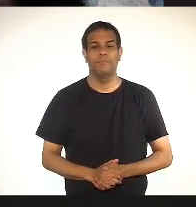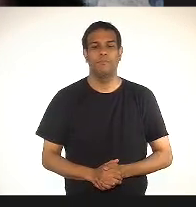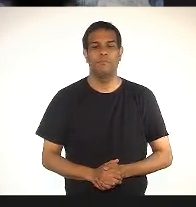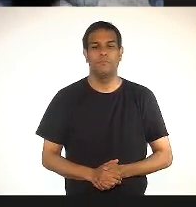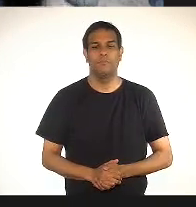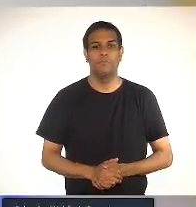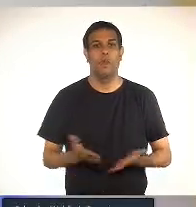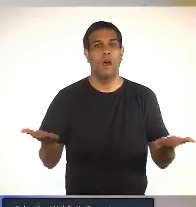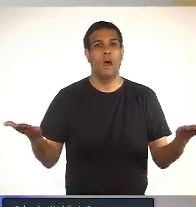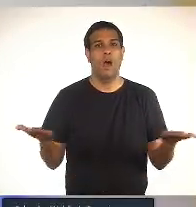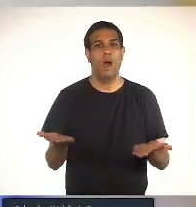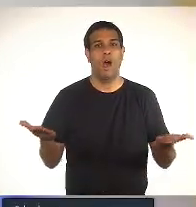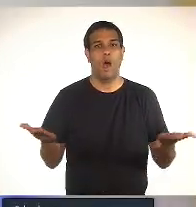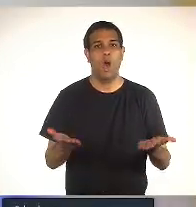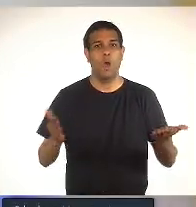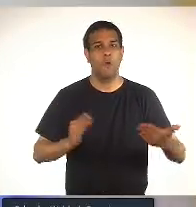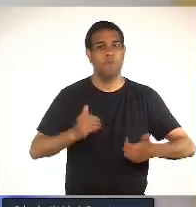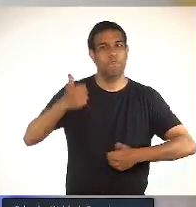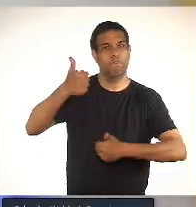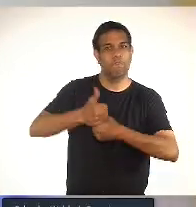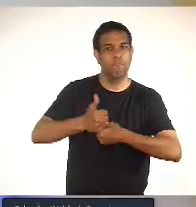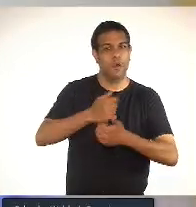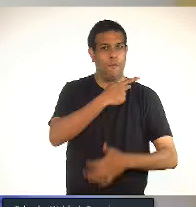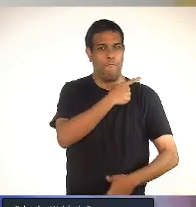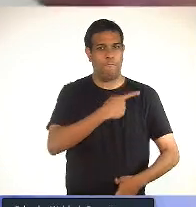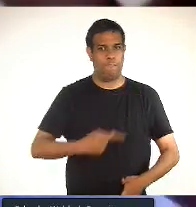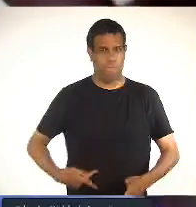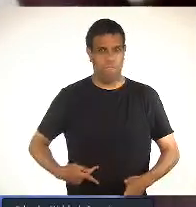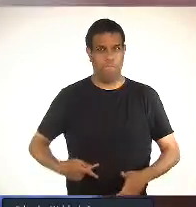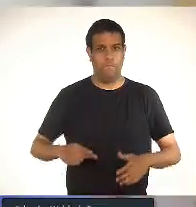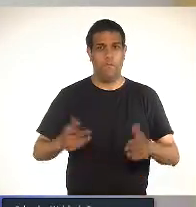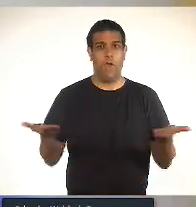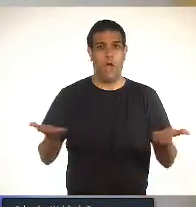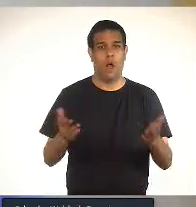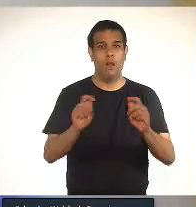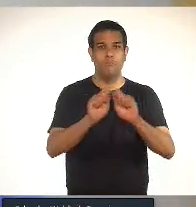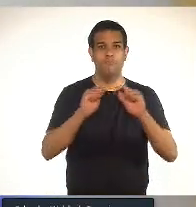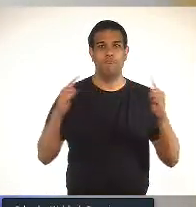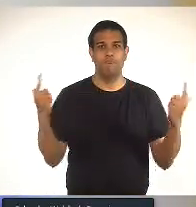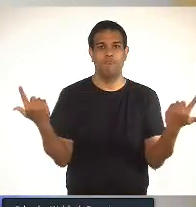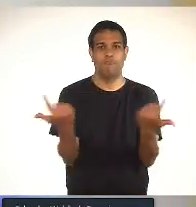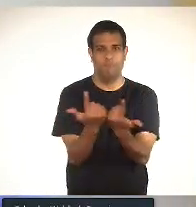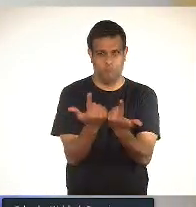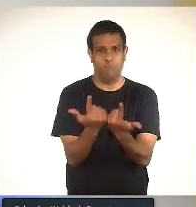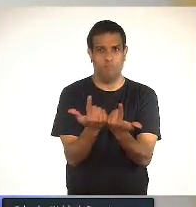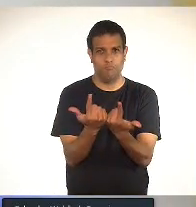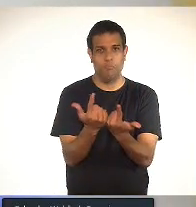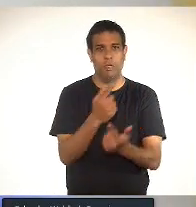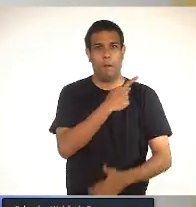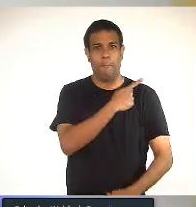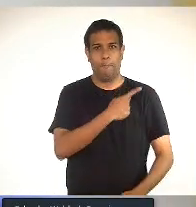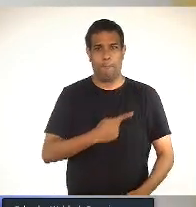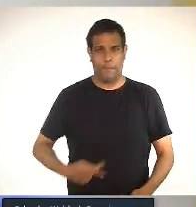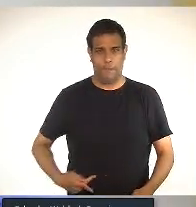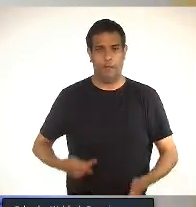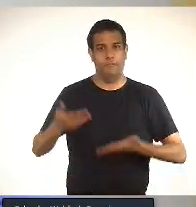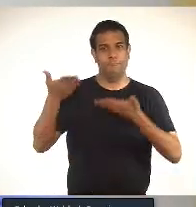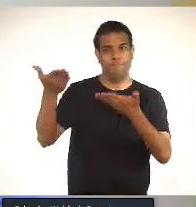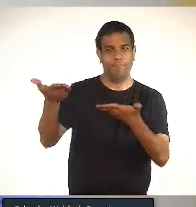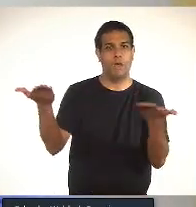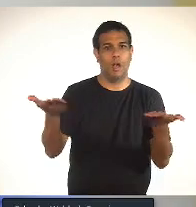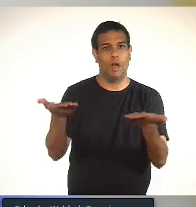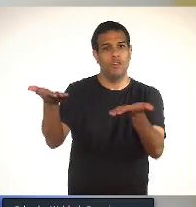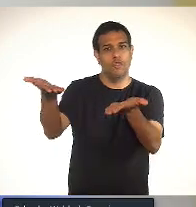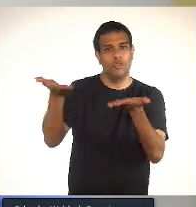Bom, então, assumindo aqui a presidência deste expediente final, em substituição ao presidente capitão Paulo Teixeira, eu